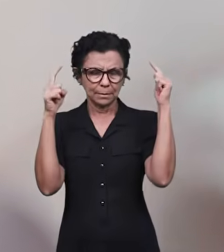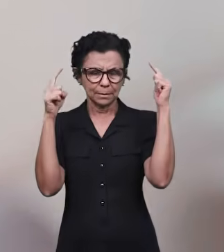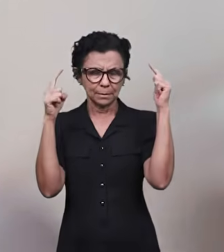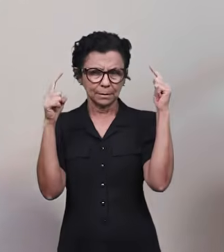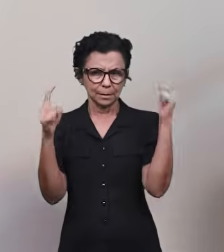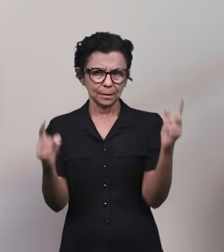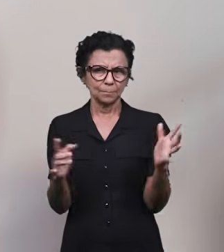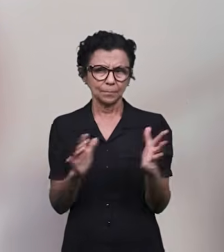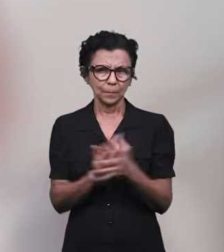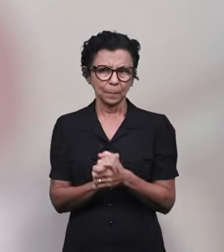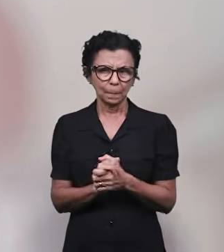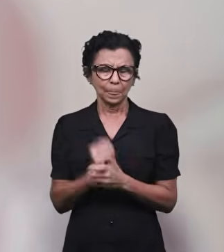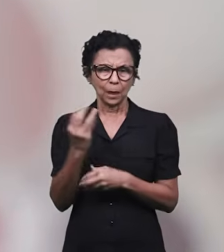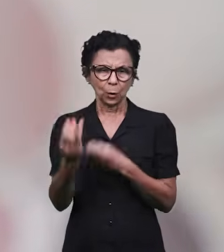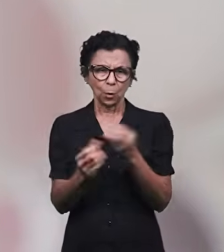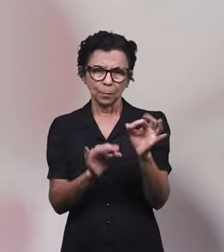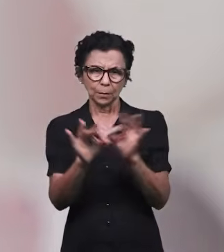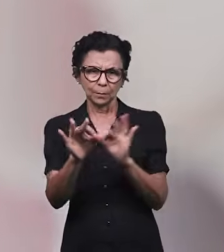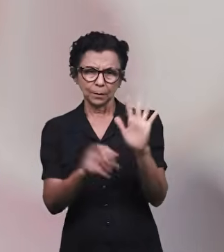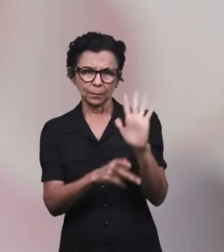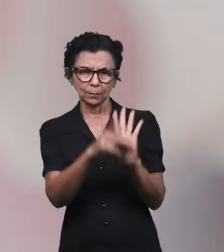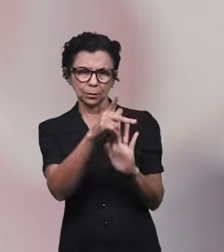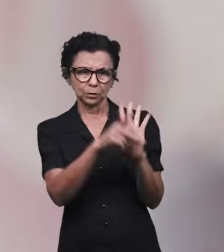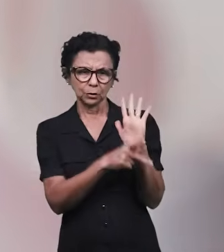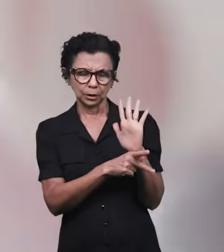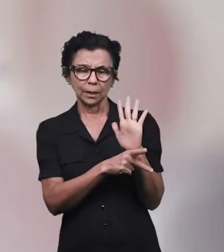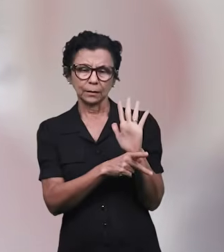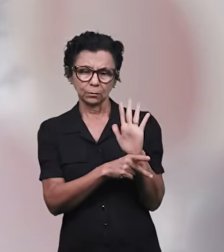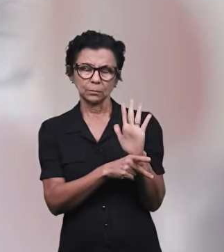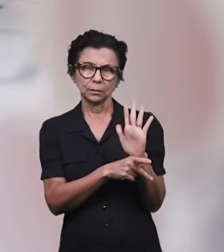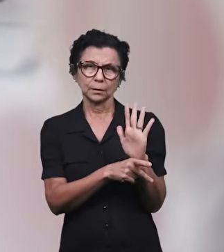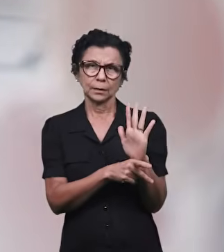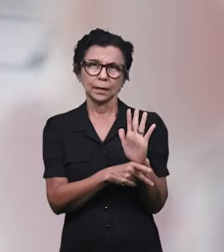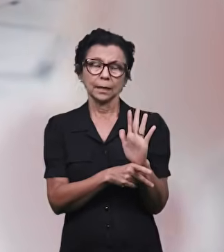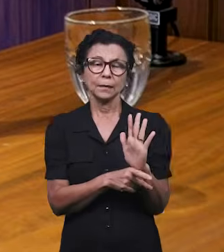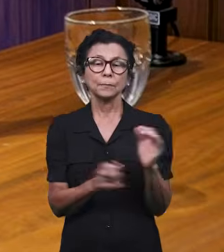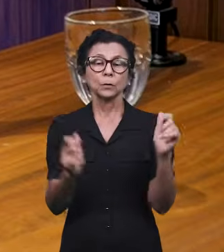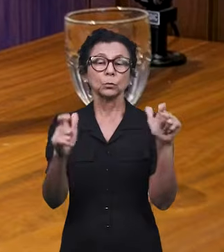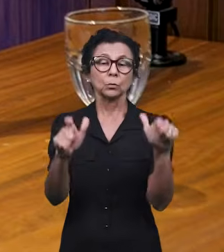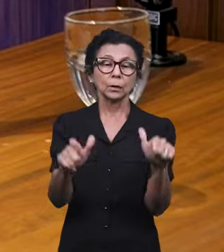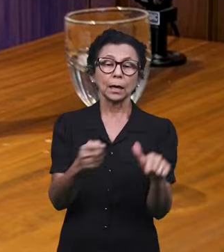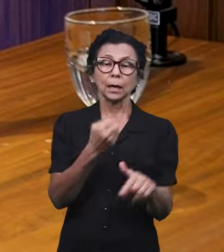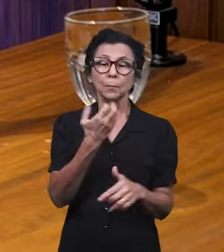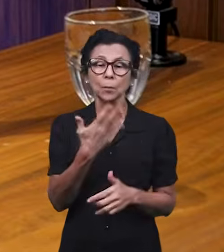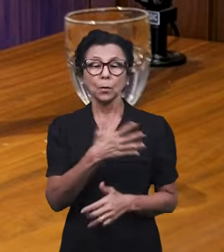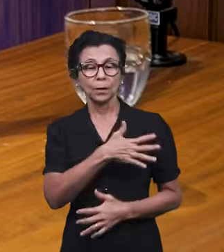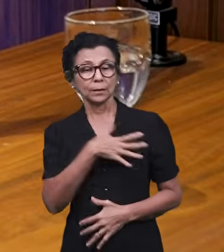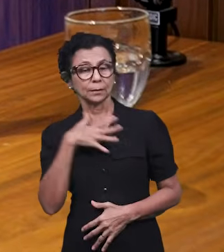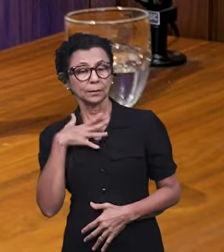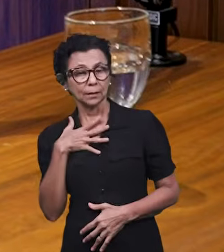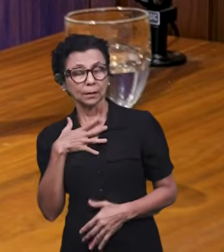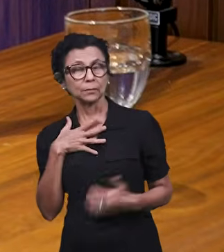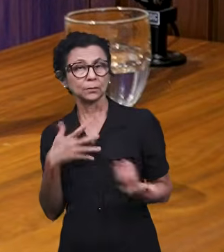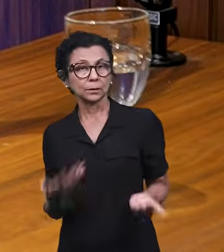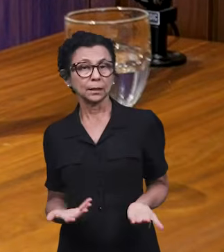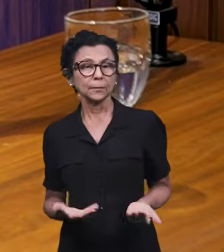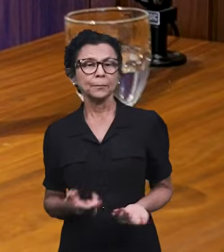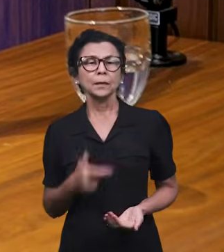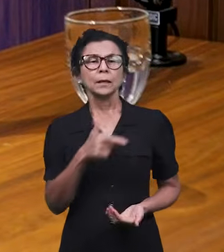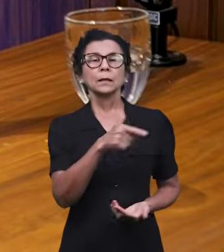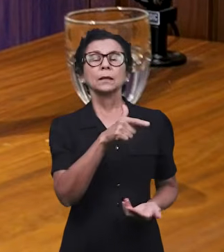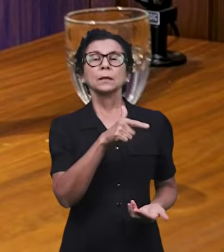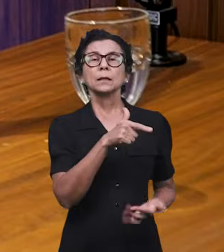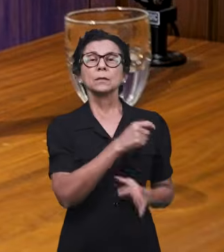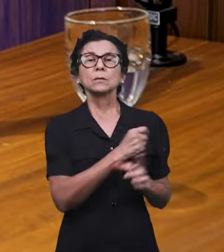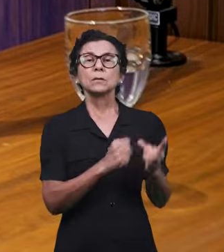boa posição, um bom local, que as pessoas hoje não sabem para onde vão, não é verdade, pastor Jadson? As pessoas estão perdidas aí